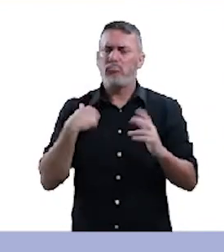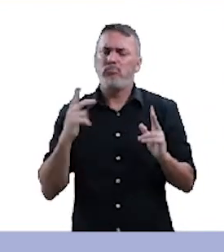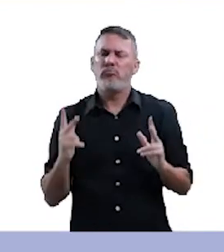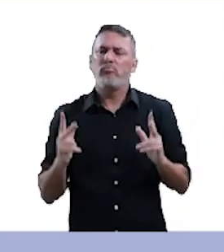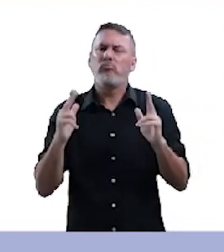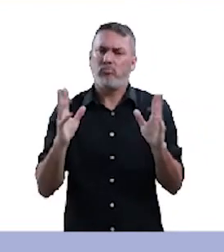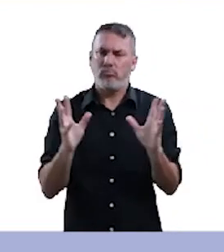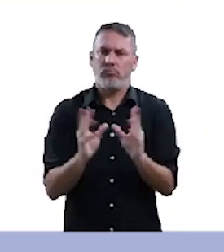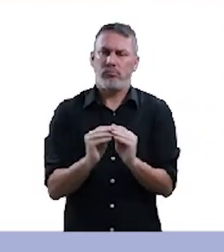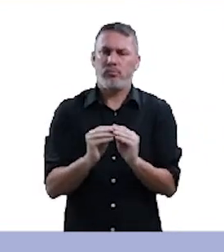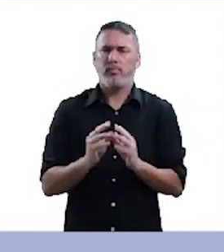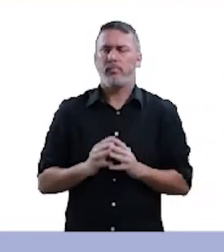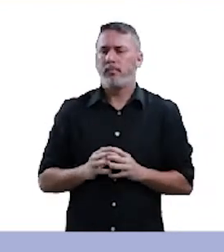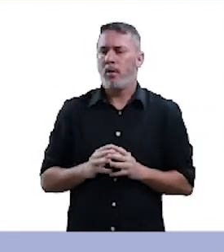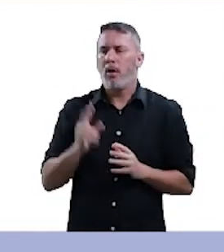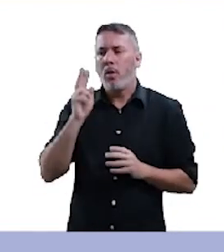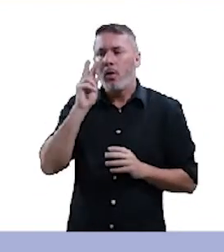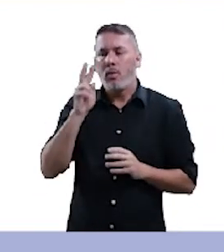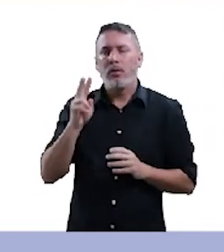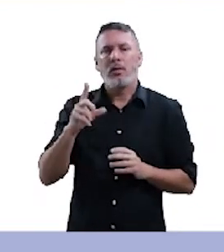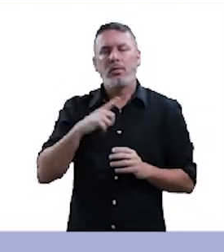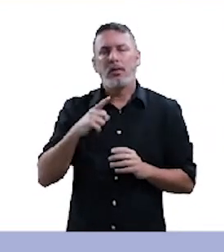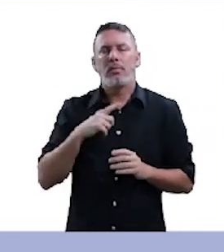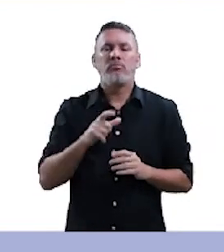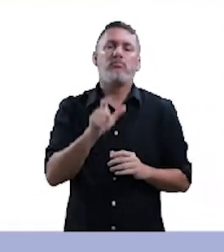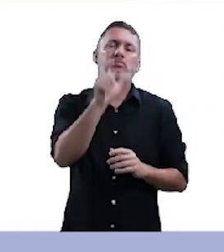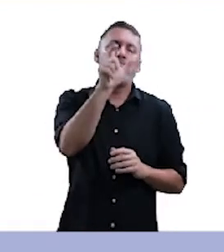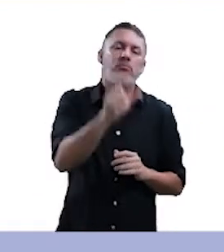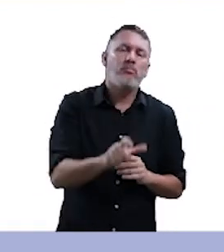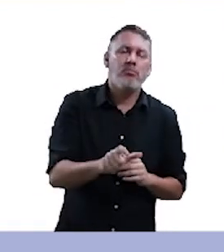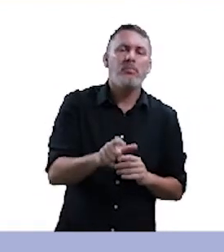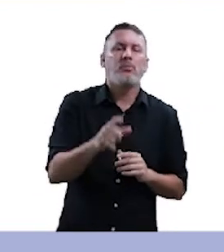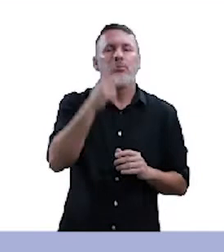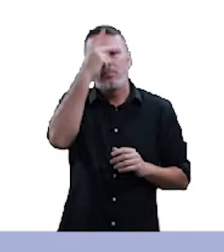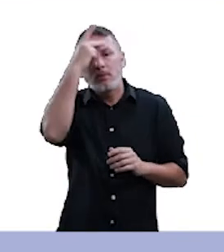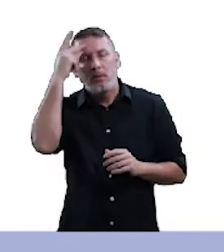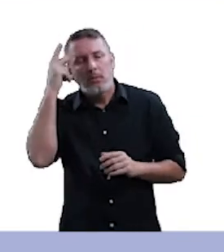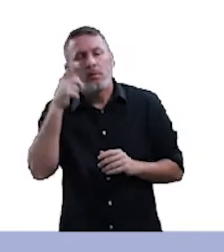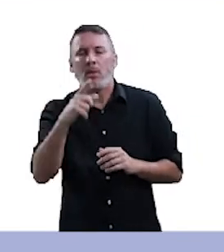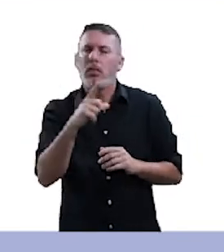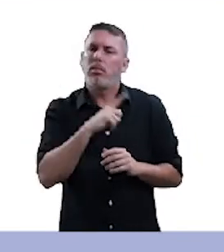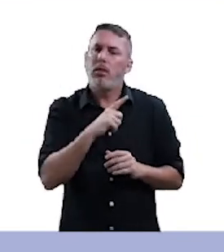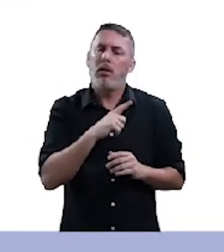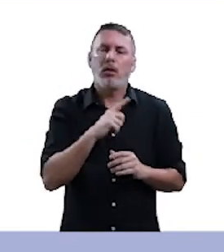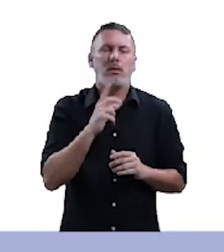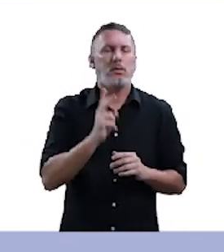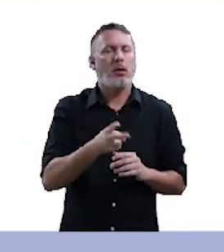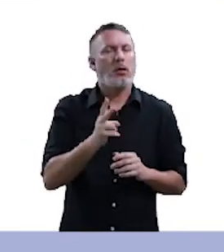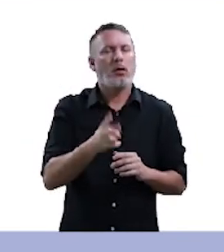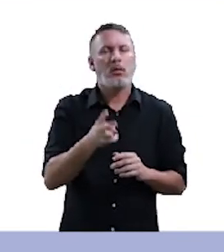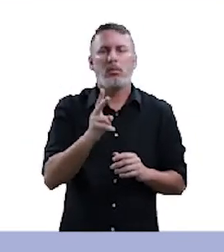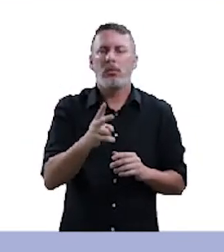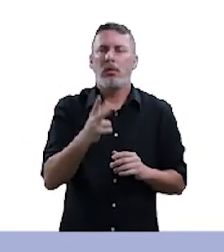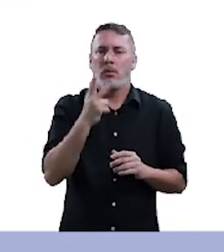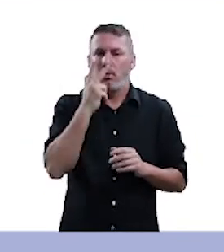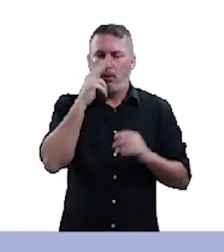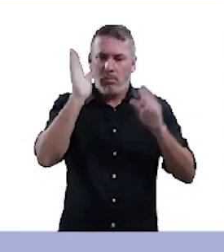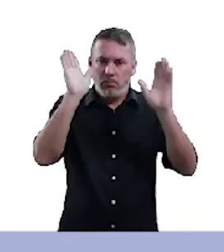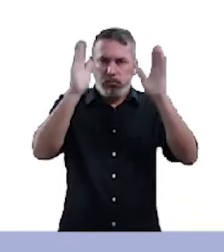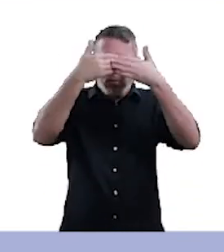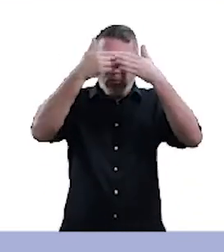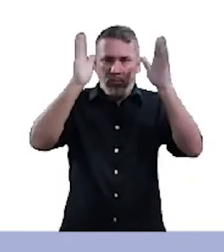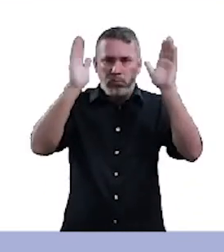O indivíduo tende a continuar consumindo as mesmas coisas e fechar os olhos para